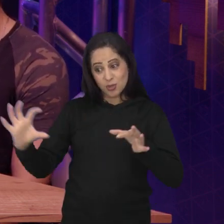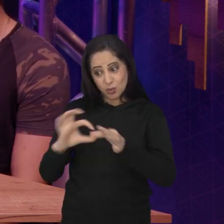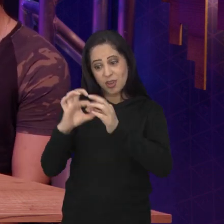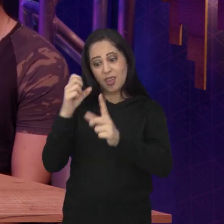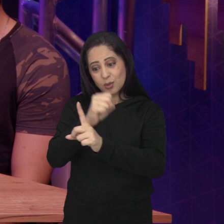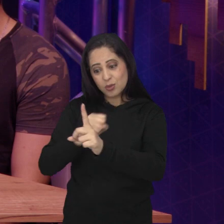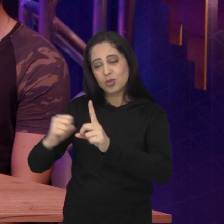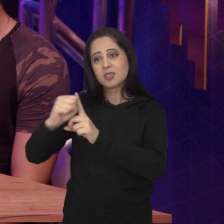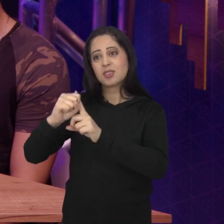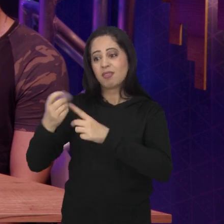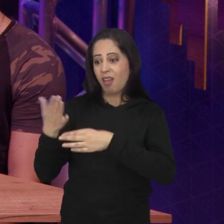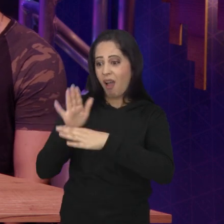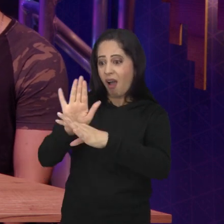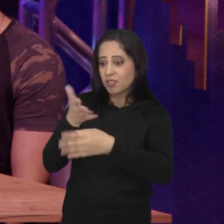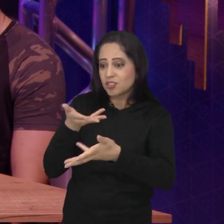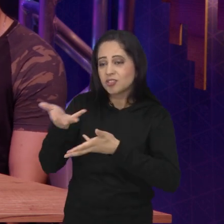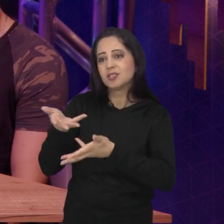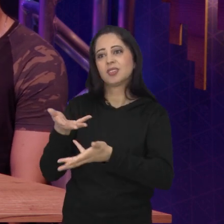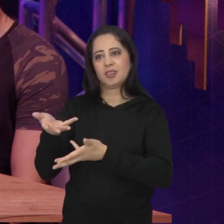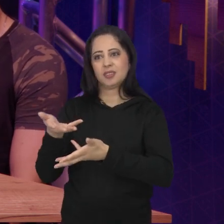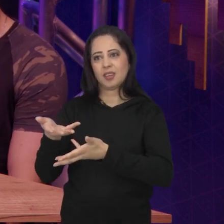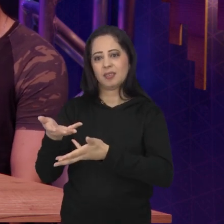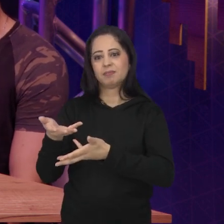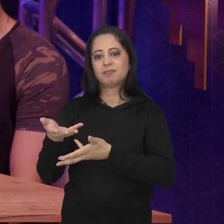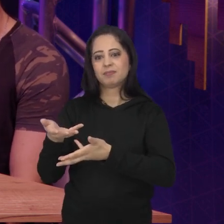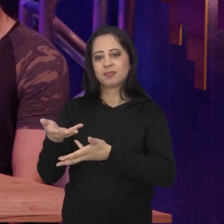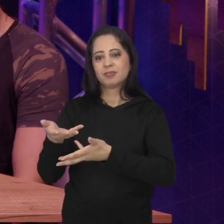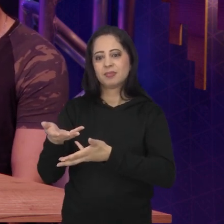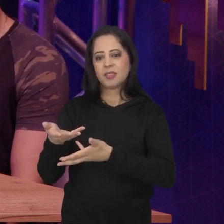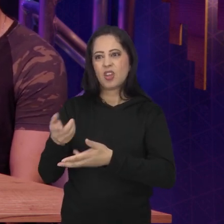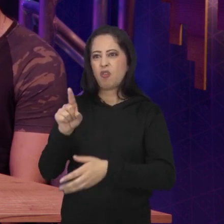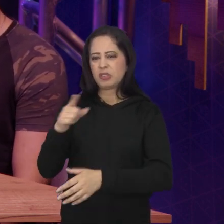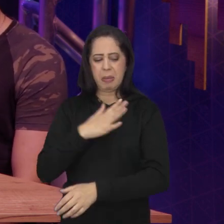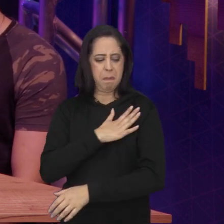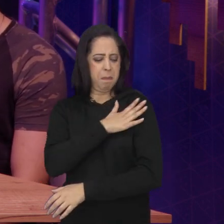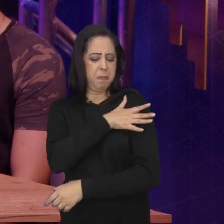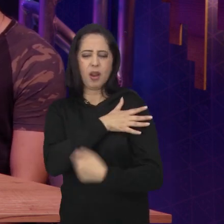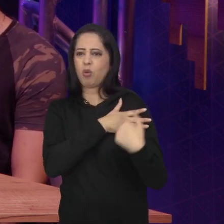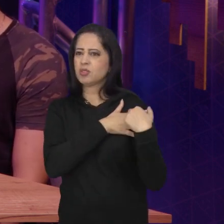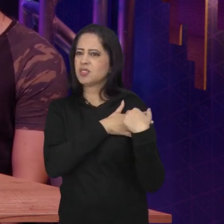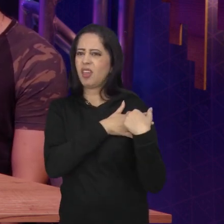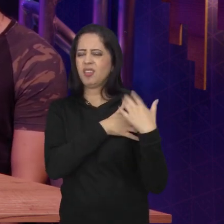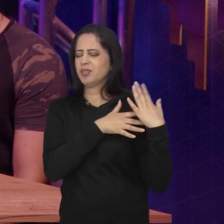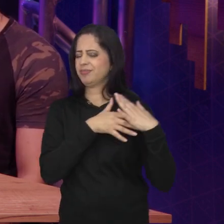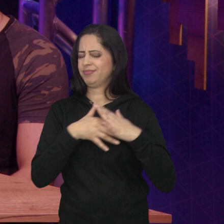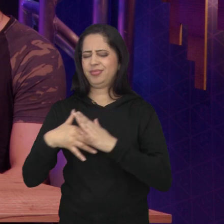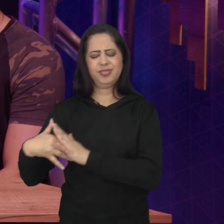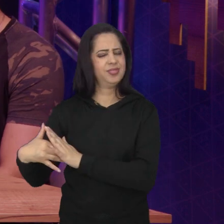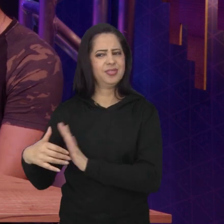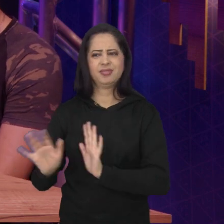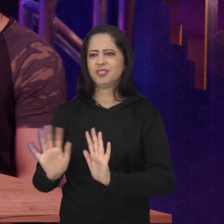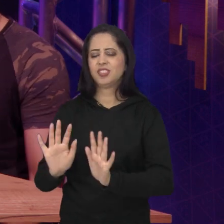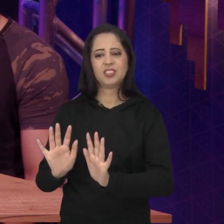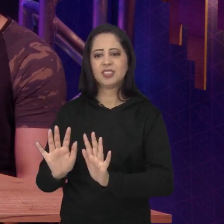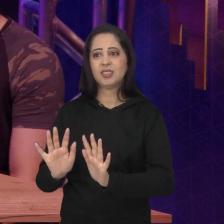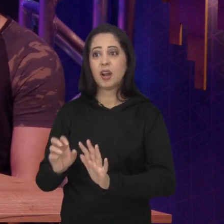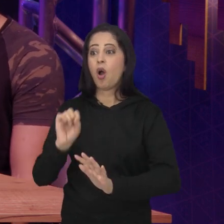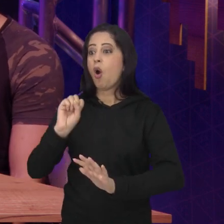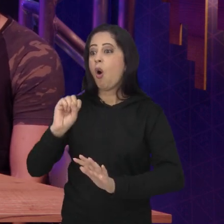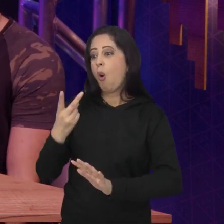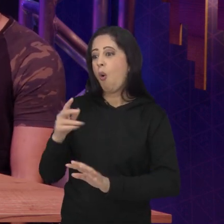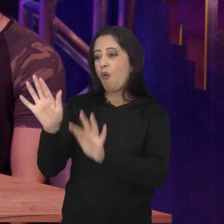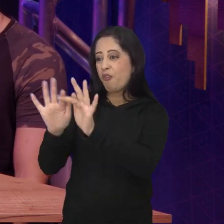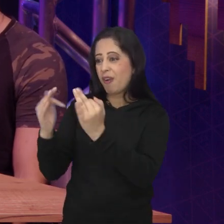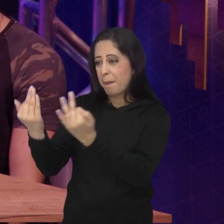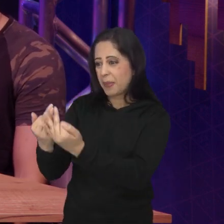aqui para viver em sociedade e a gente está aqui para se ajudar. Então, busque ajuda, não tenha preconceito com isso